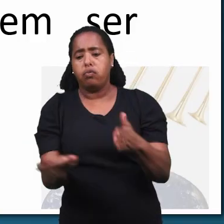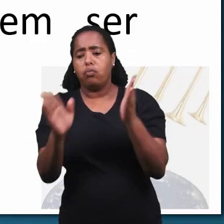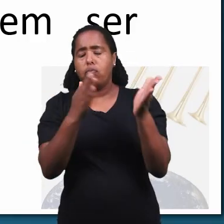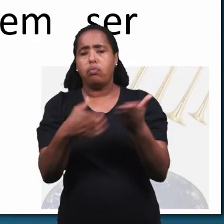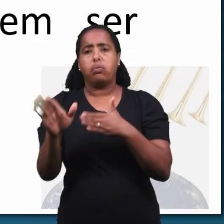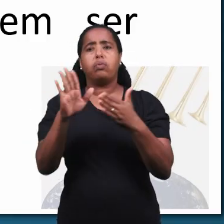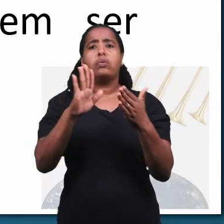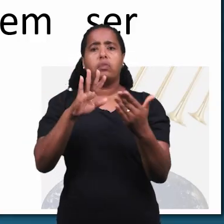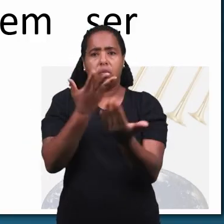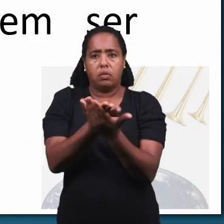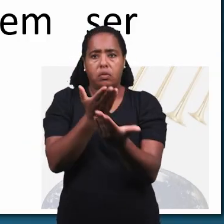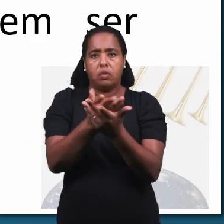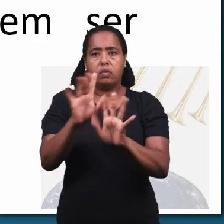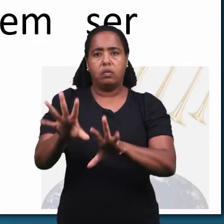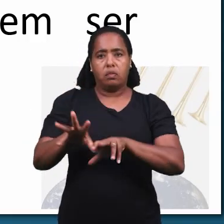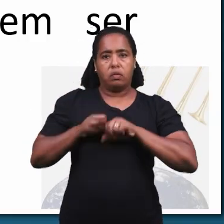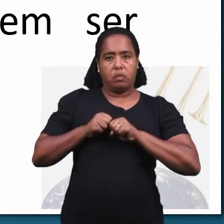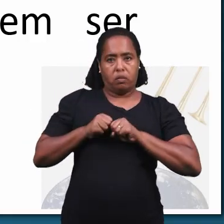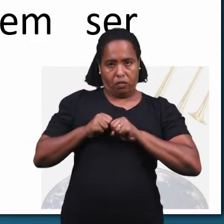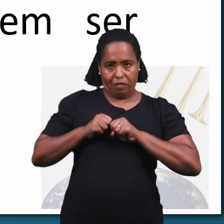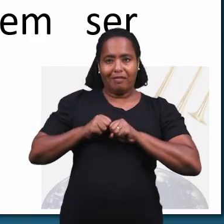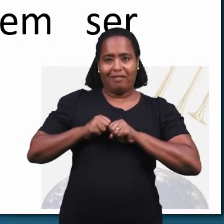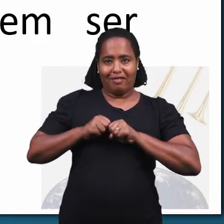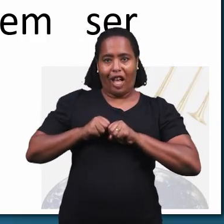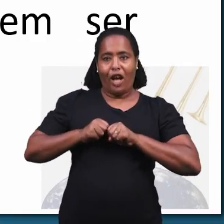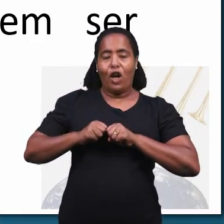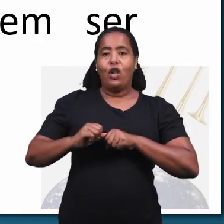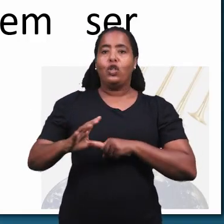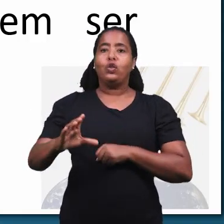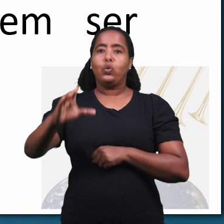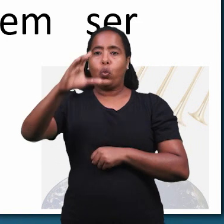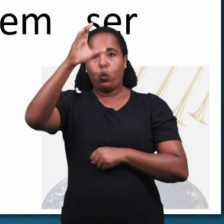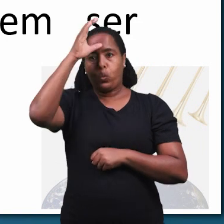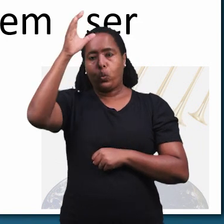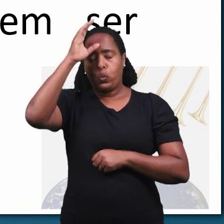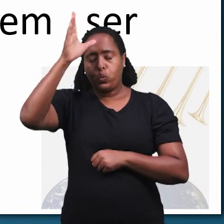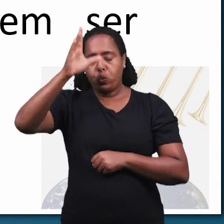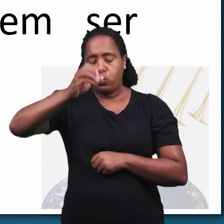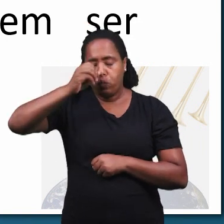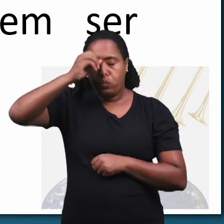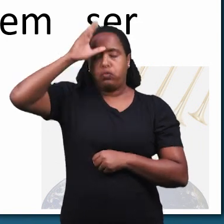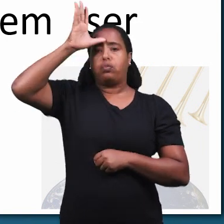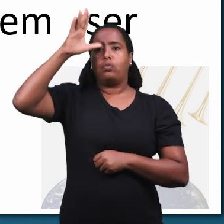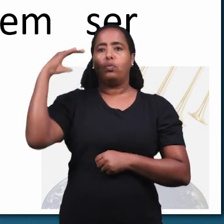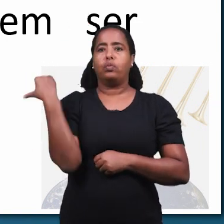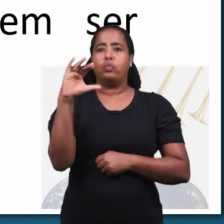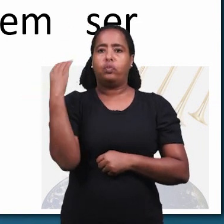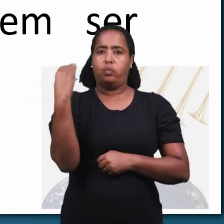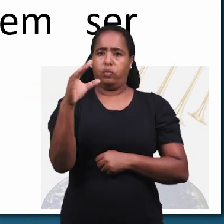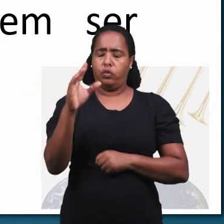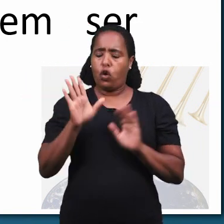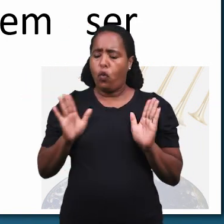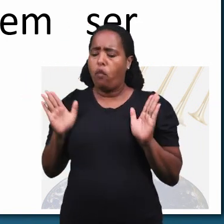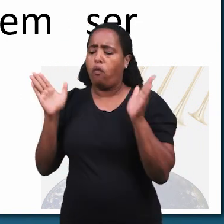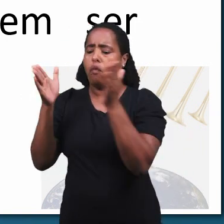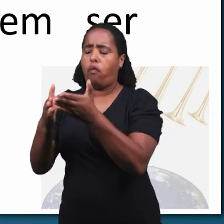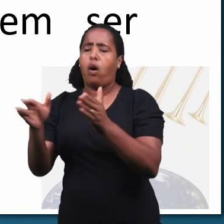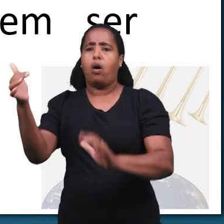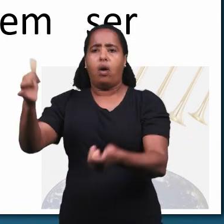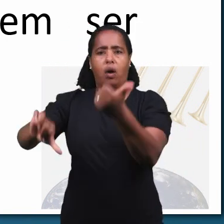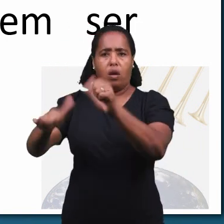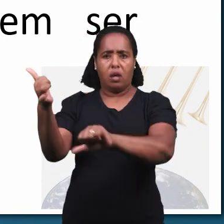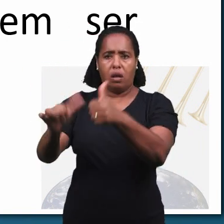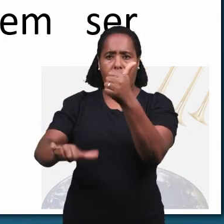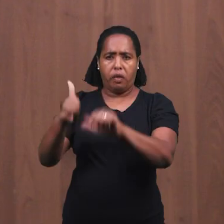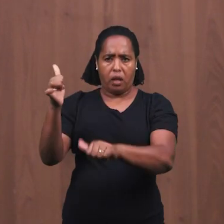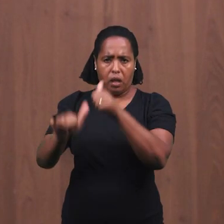estudos para a apropriação dos conhecimentos científicos. Focar os estudos em uma determinada avaliação que